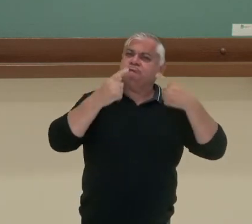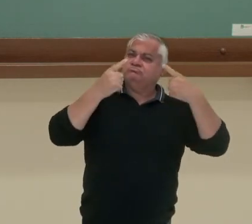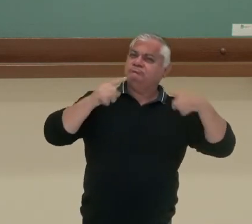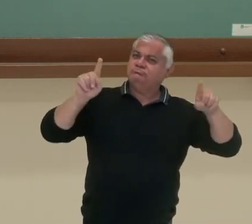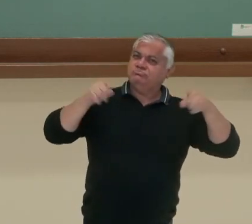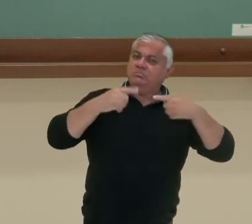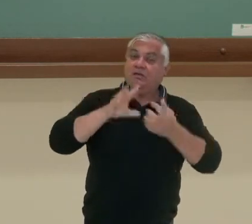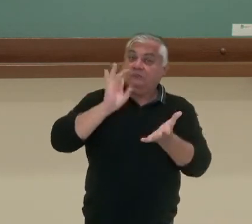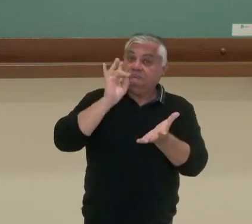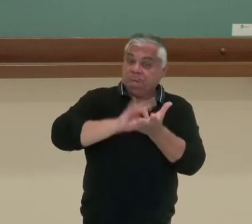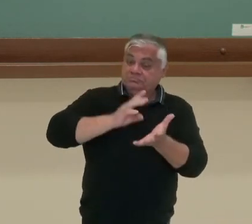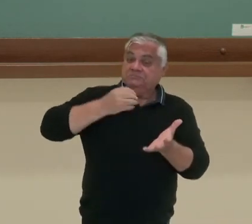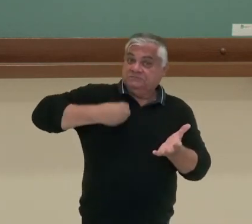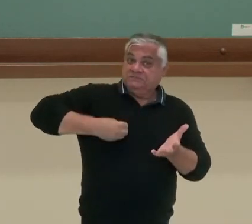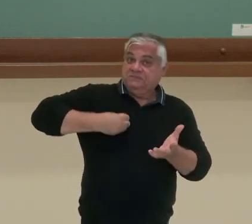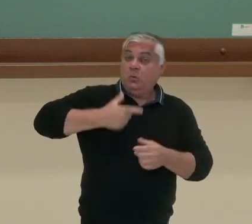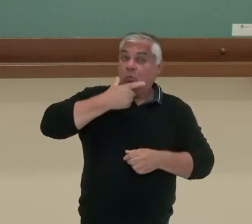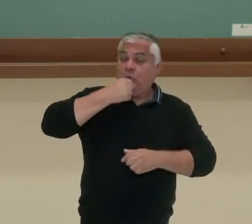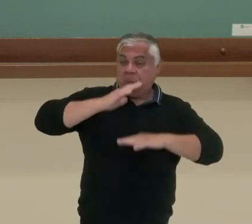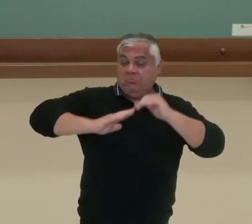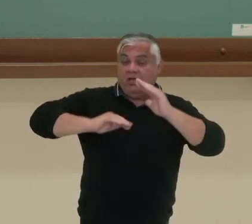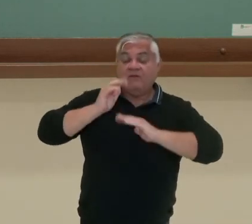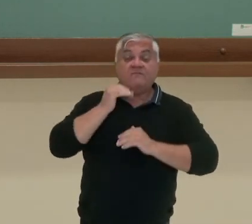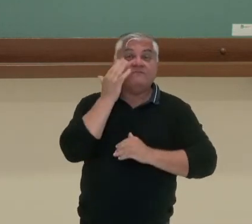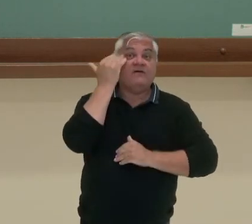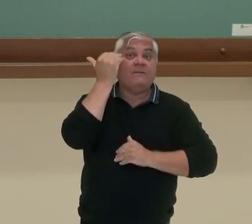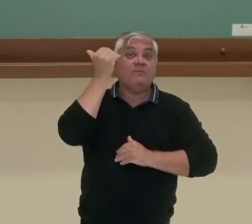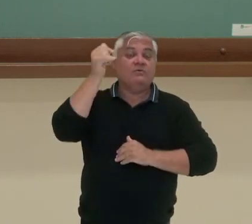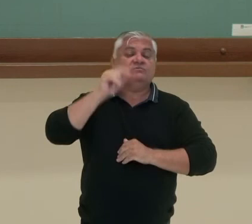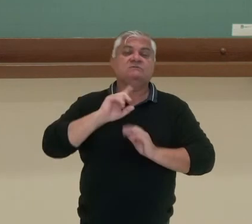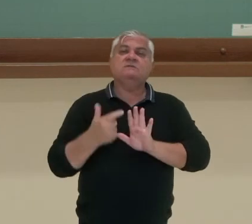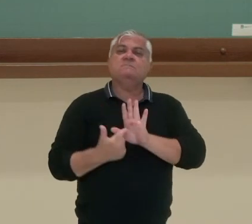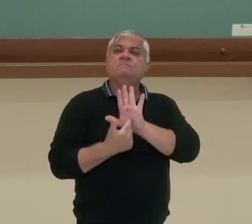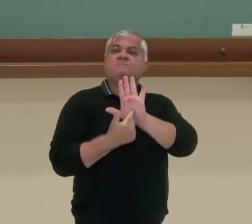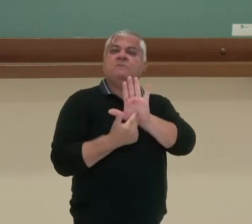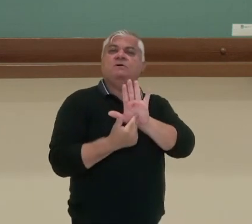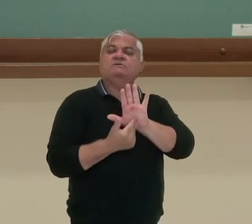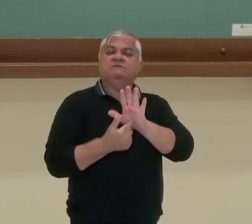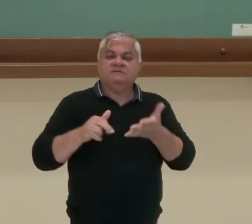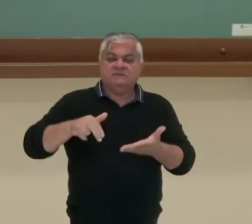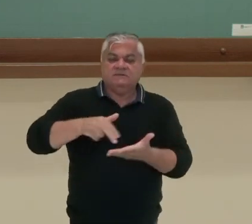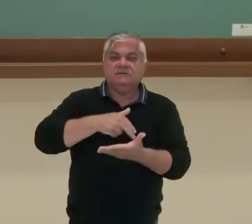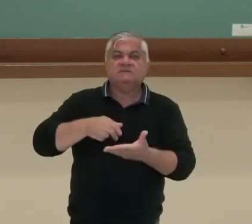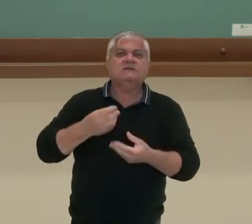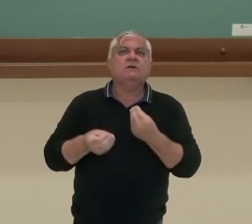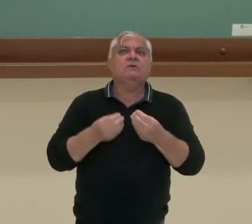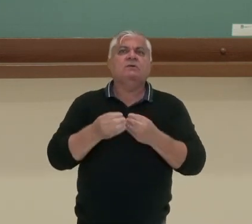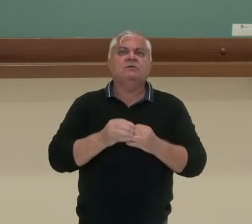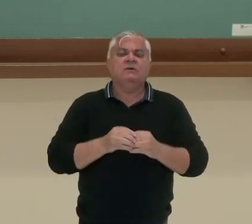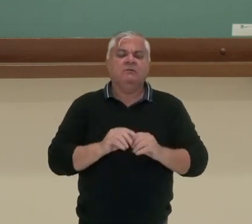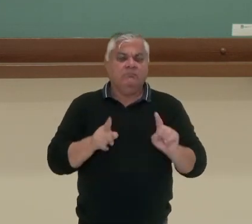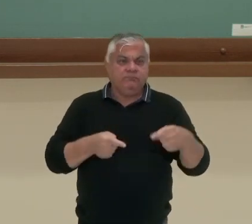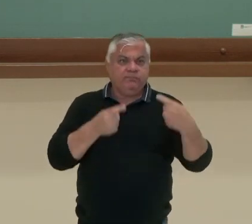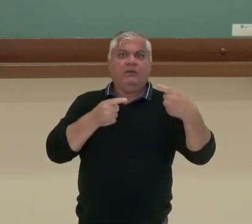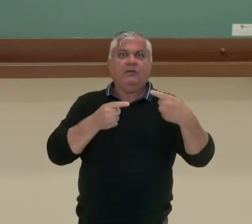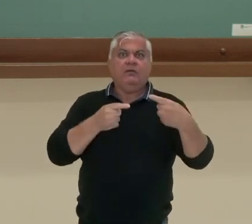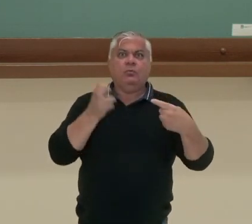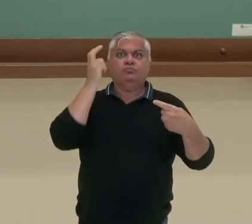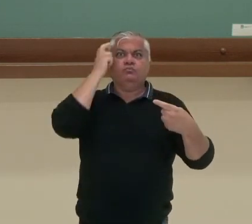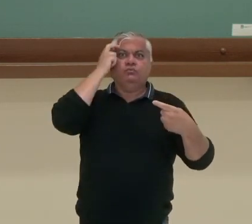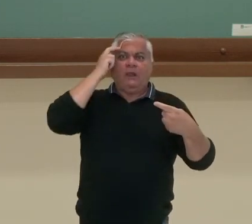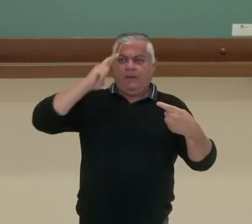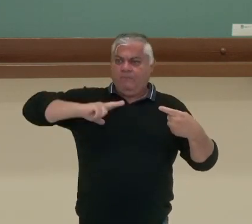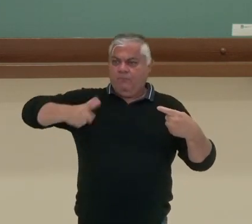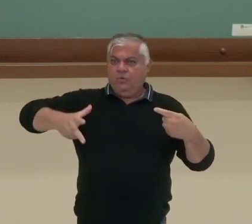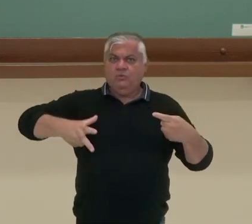é um músico tradicional. Então, quer dizer, ele está mostrando para o público, através da dança, como é que é o choque de cultura entre Portugal